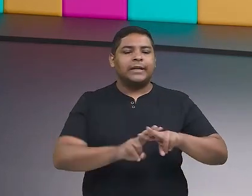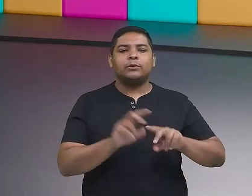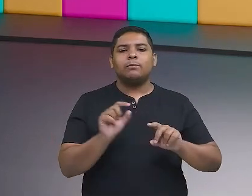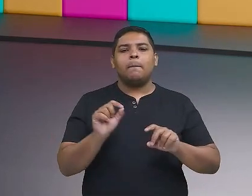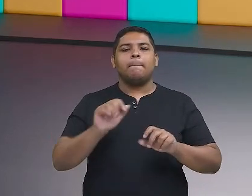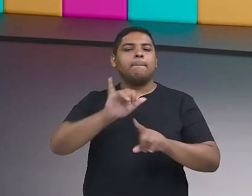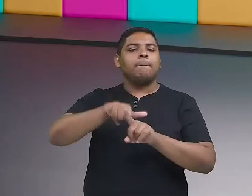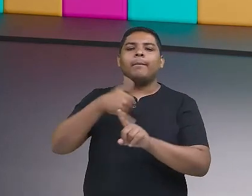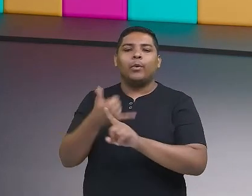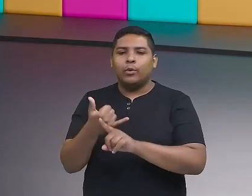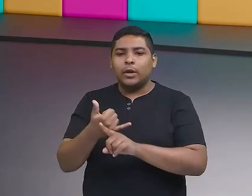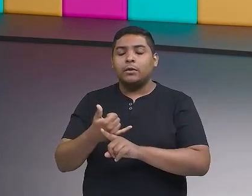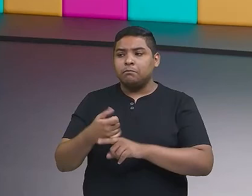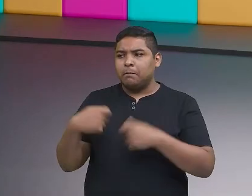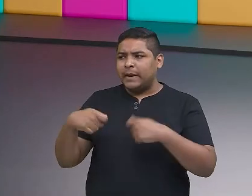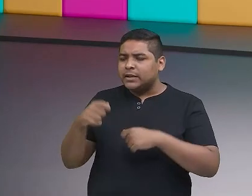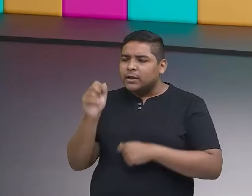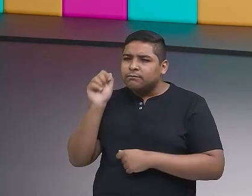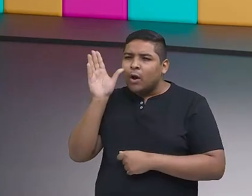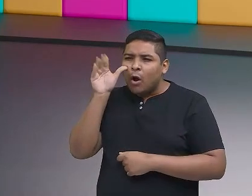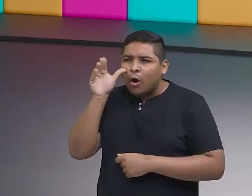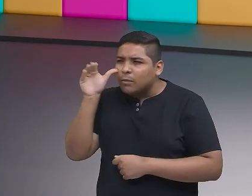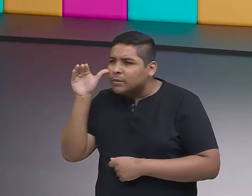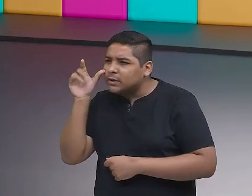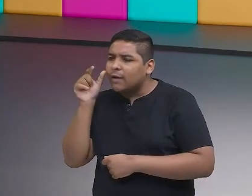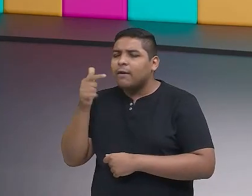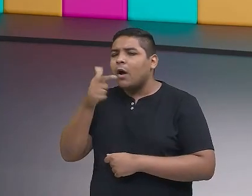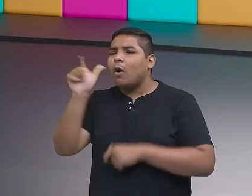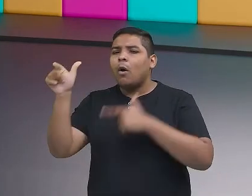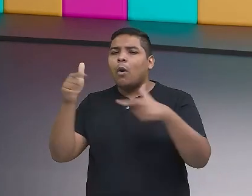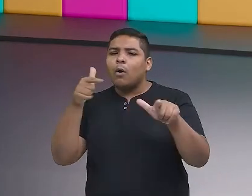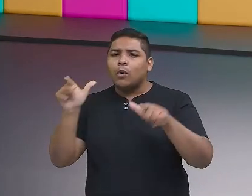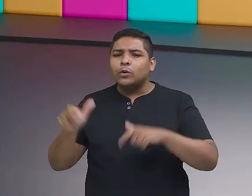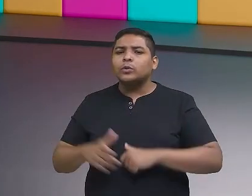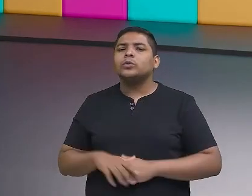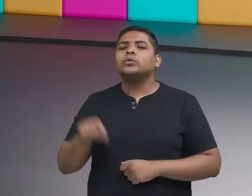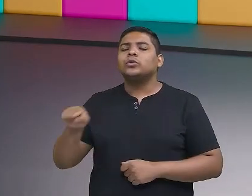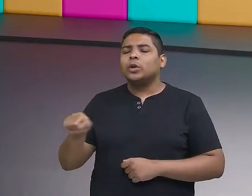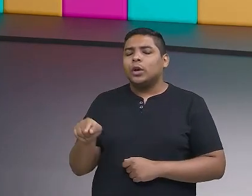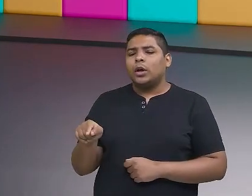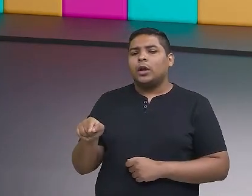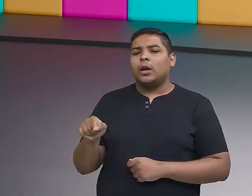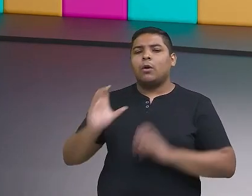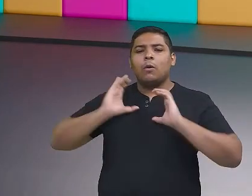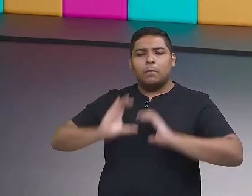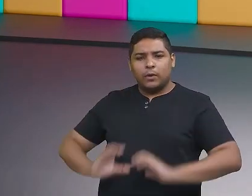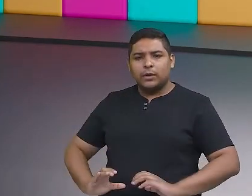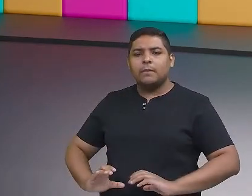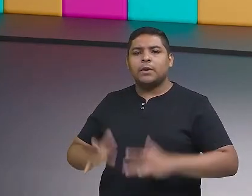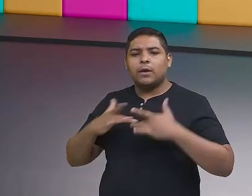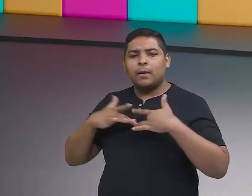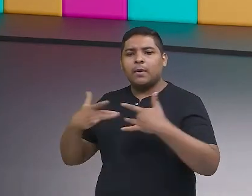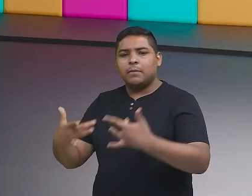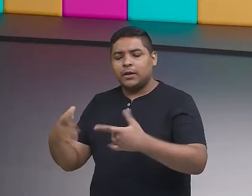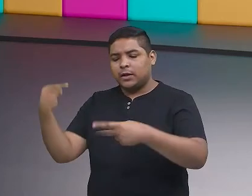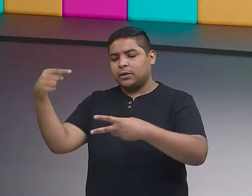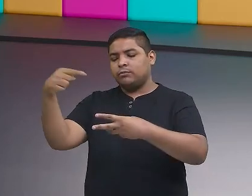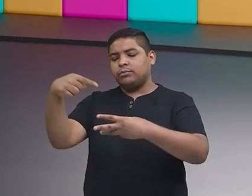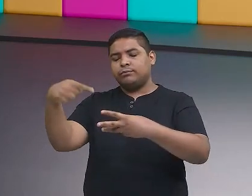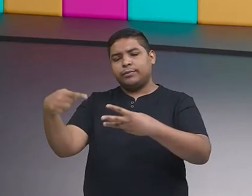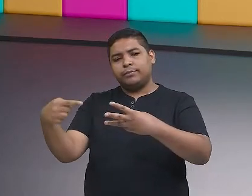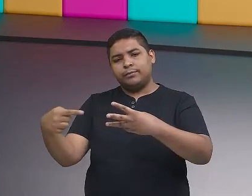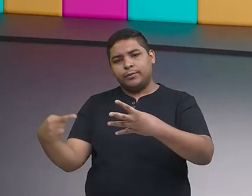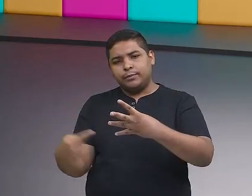tipos de comportamento, como a amabilidade. Quem são as competências, né, que formam a